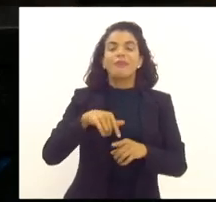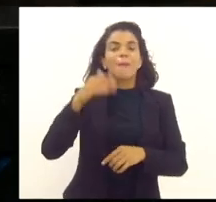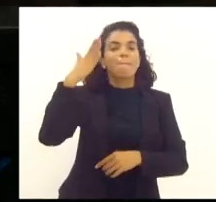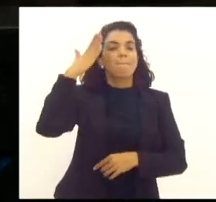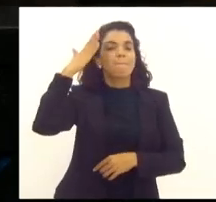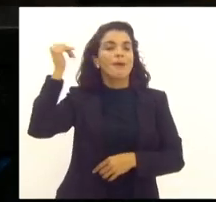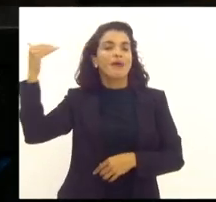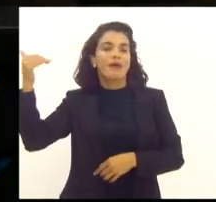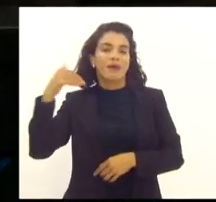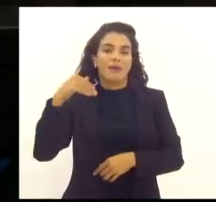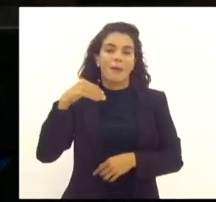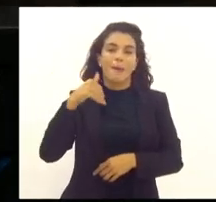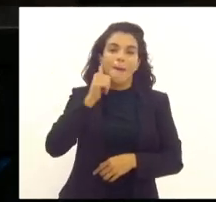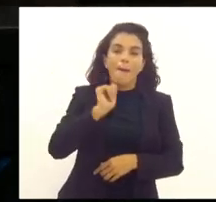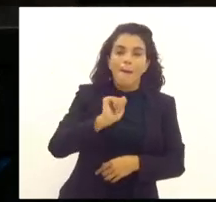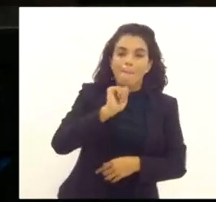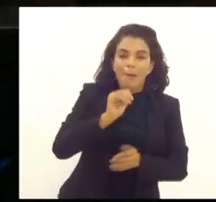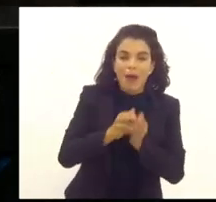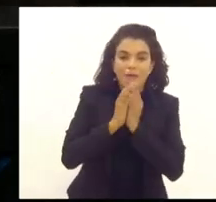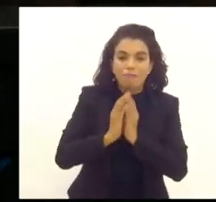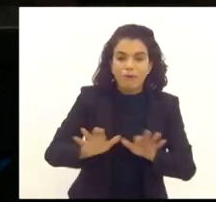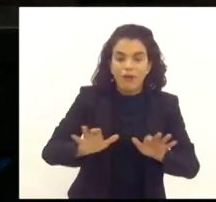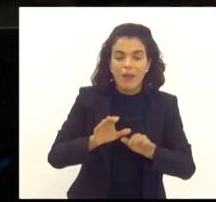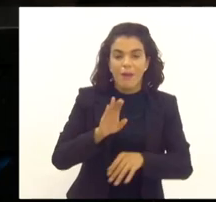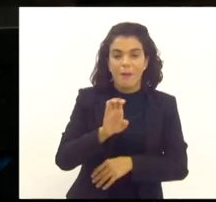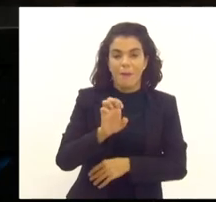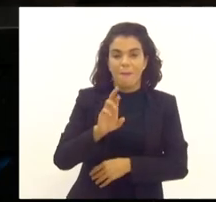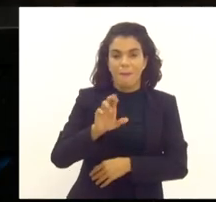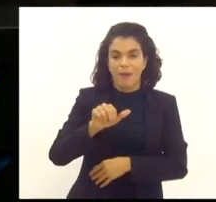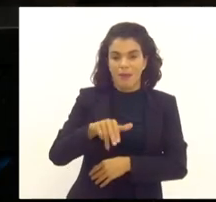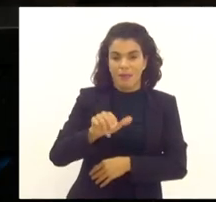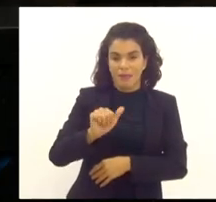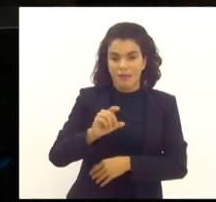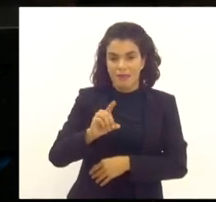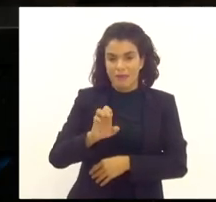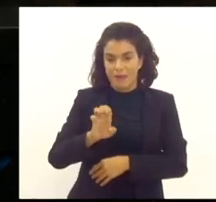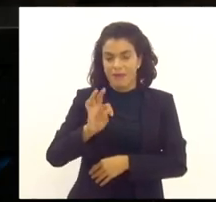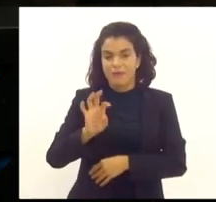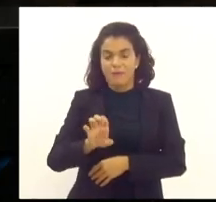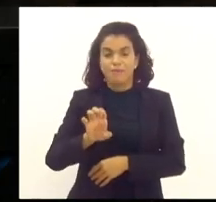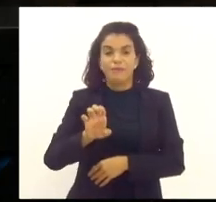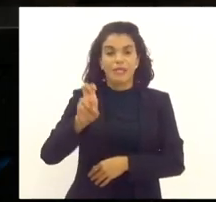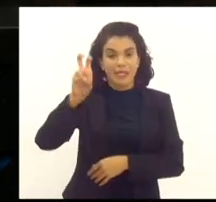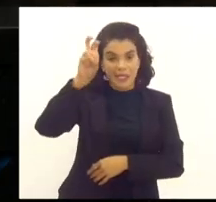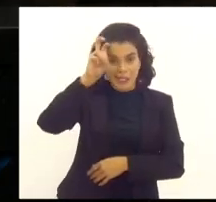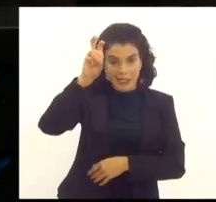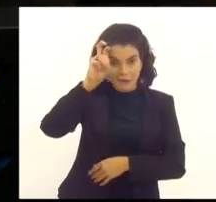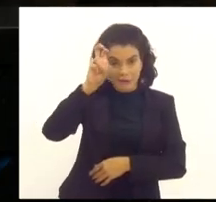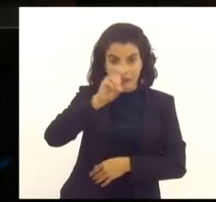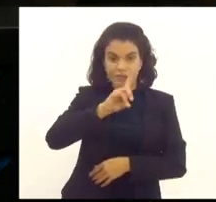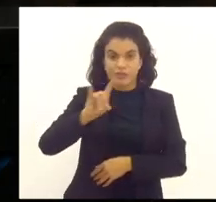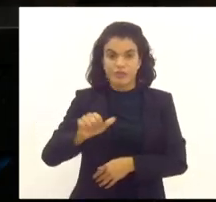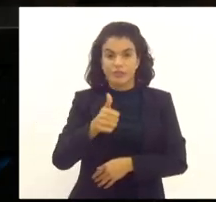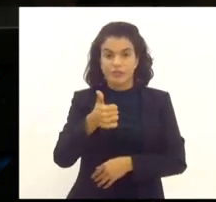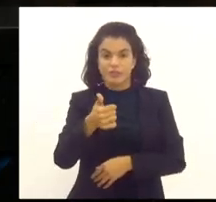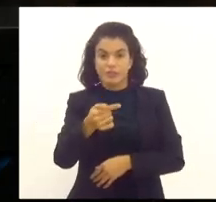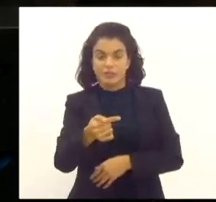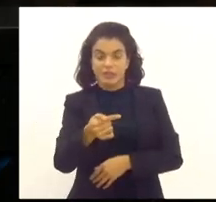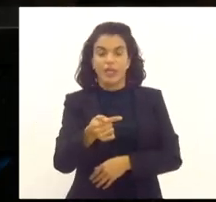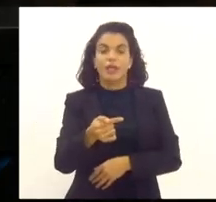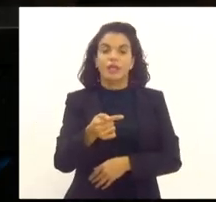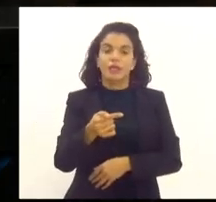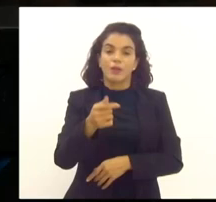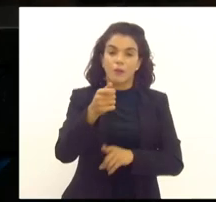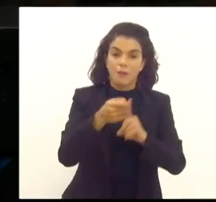Bernardete ocorrida na noite da última quinta-feira 17/08 dentro do